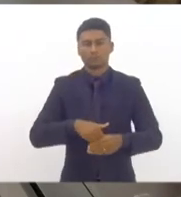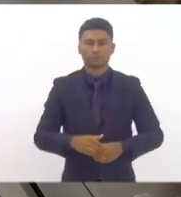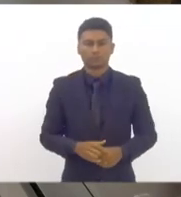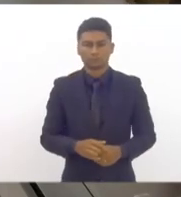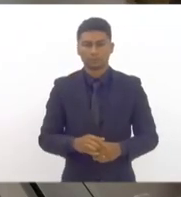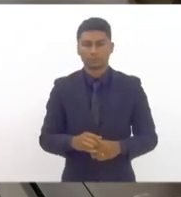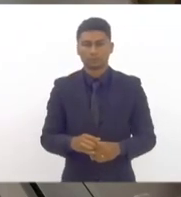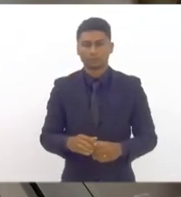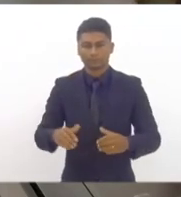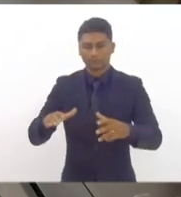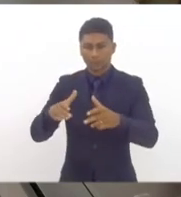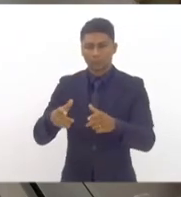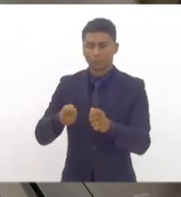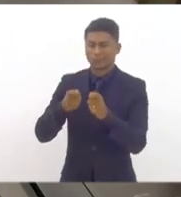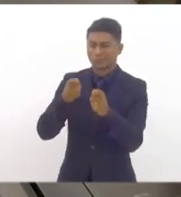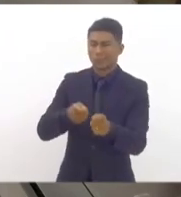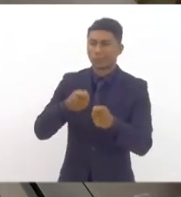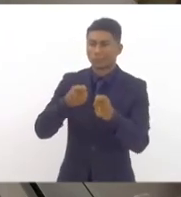Grupo Tortura Nunca Mais.